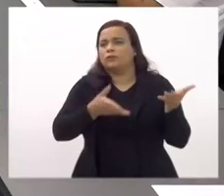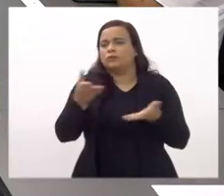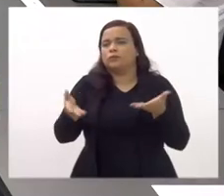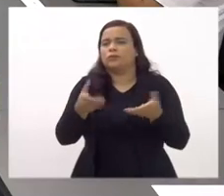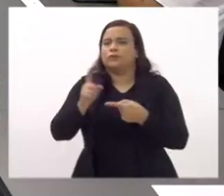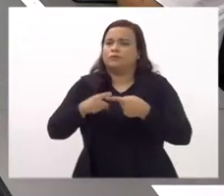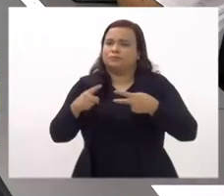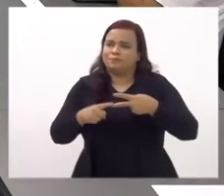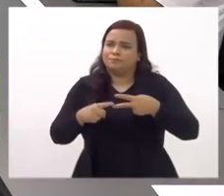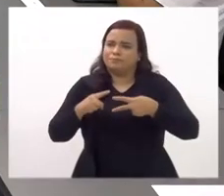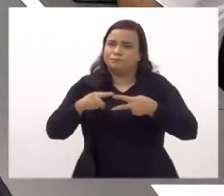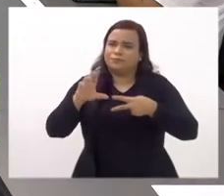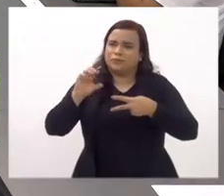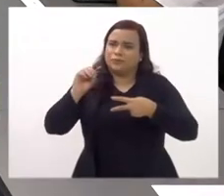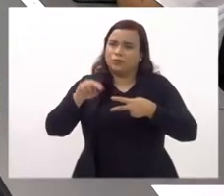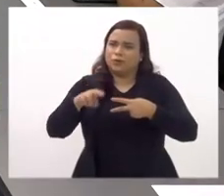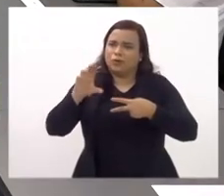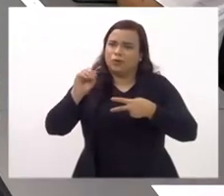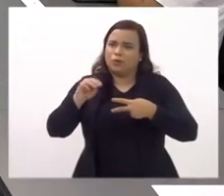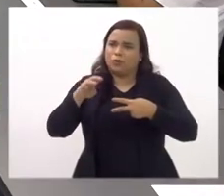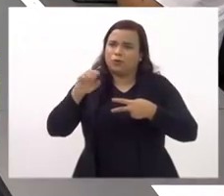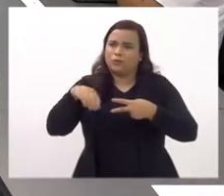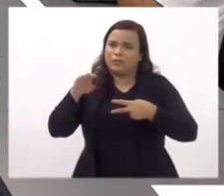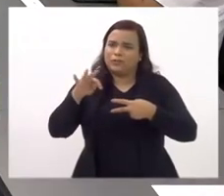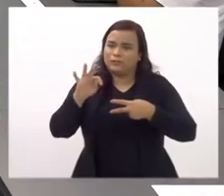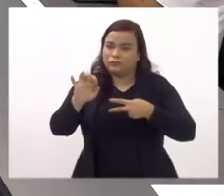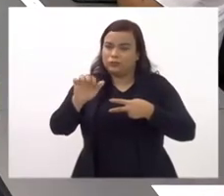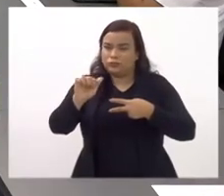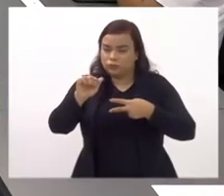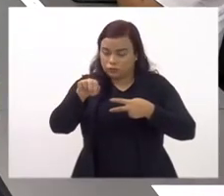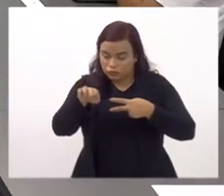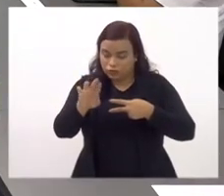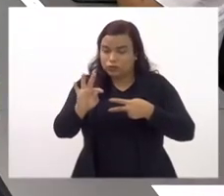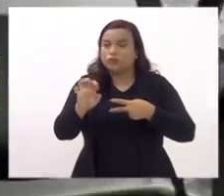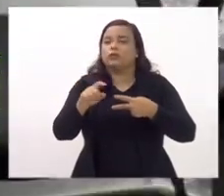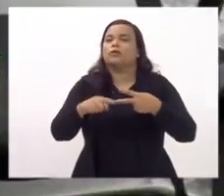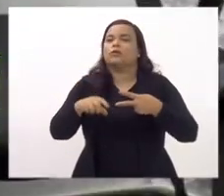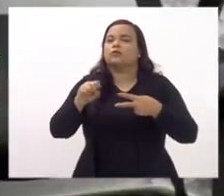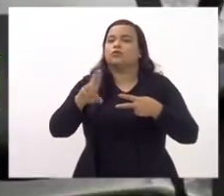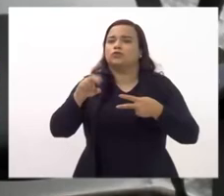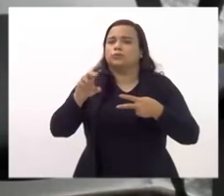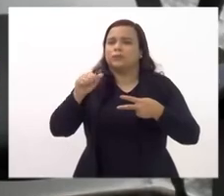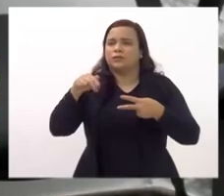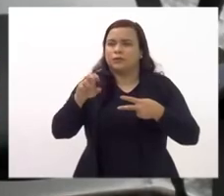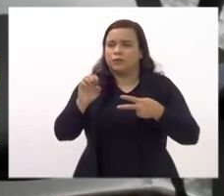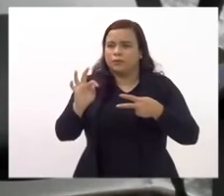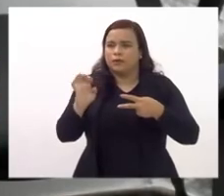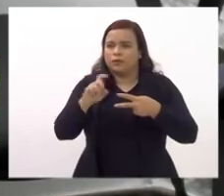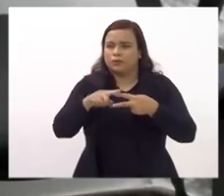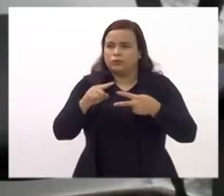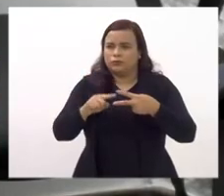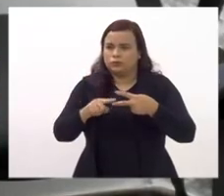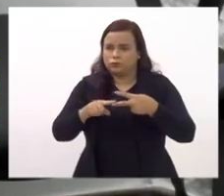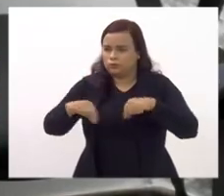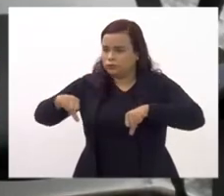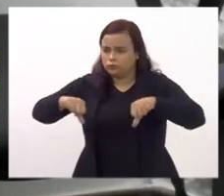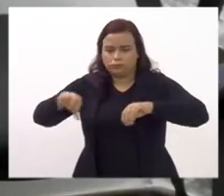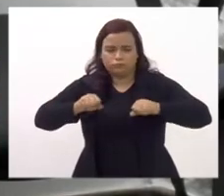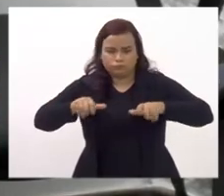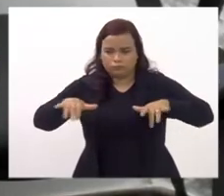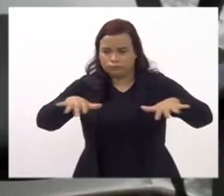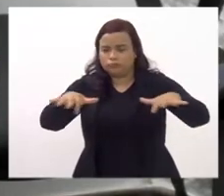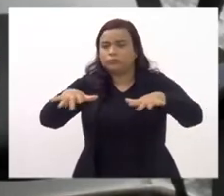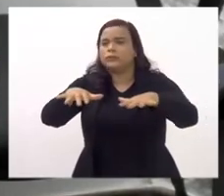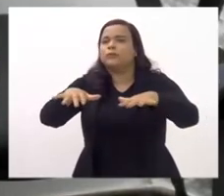e subsequente. Então, concomitantes e subsequentes espalhados por todos os nossos campos, nós temos aqui